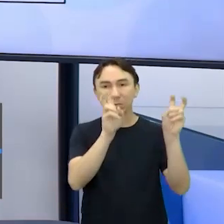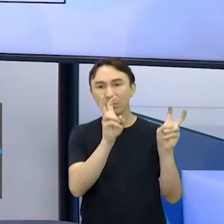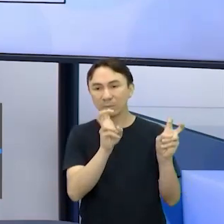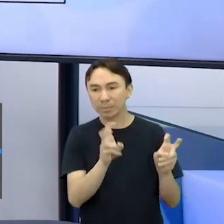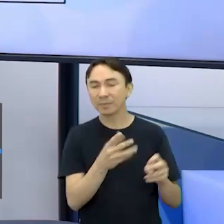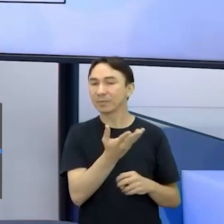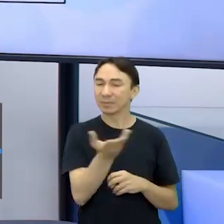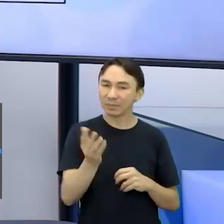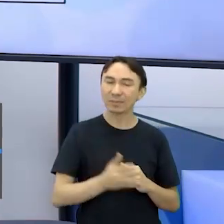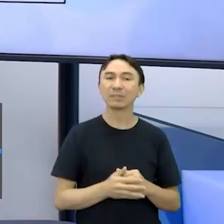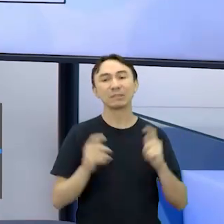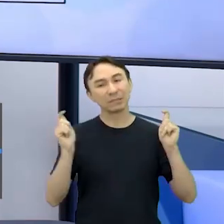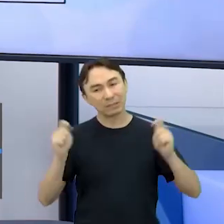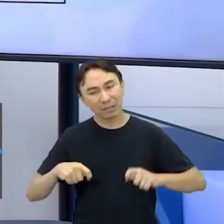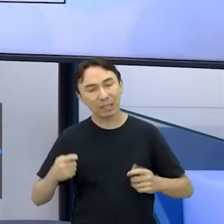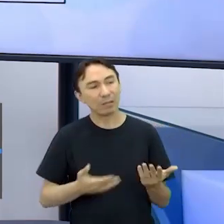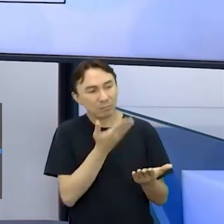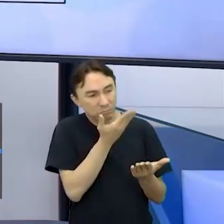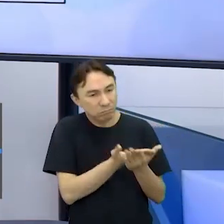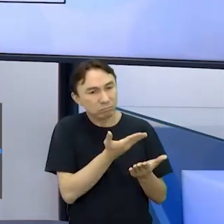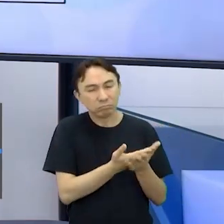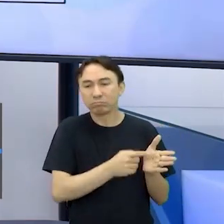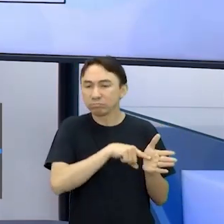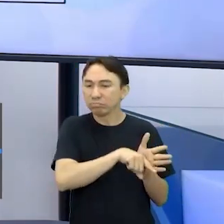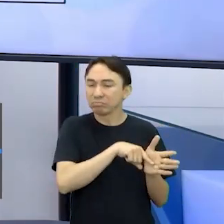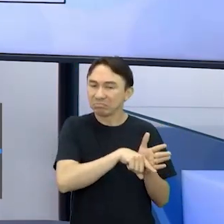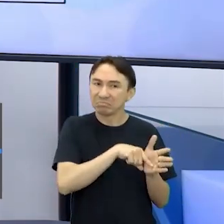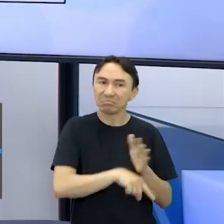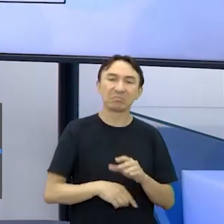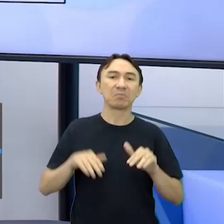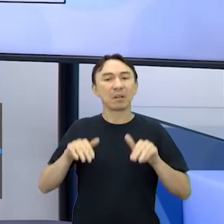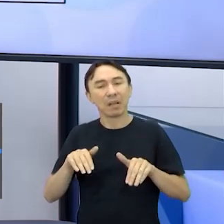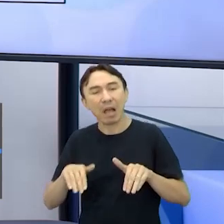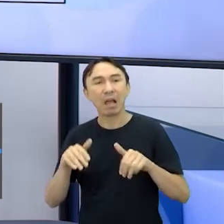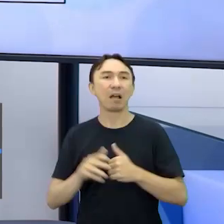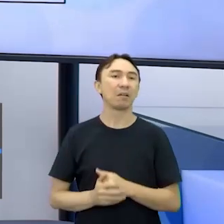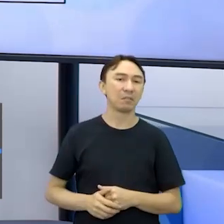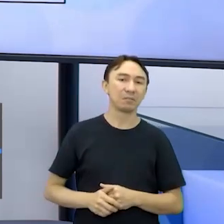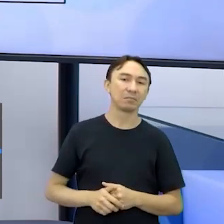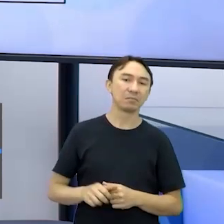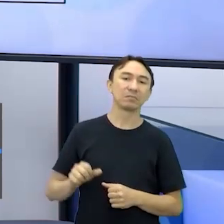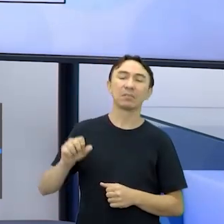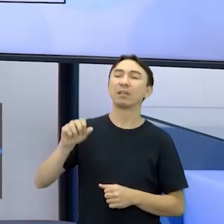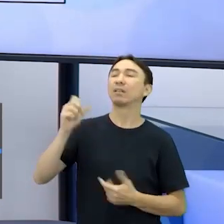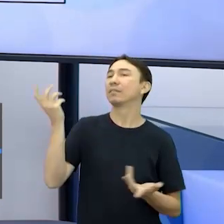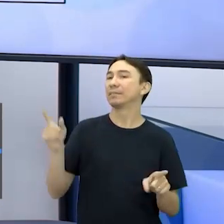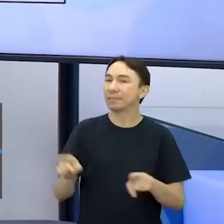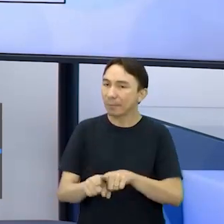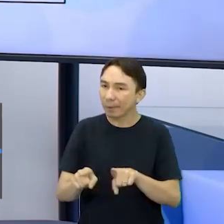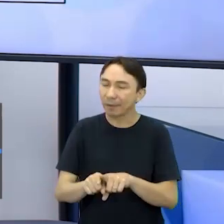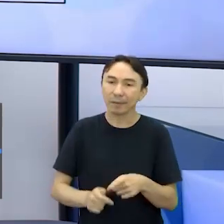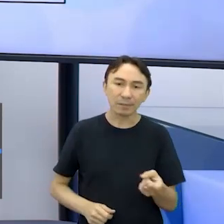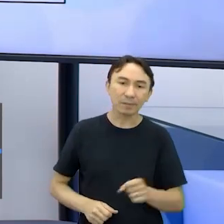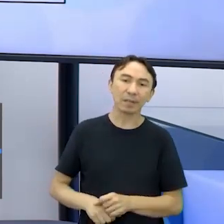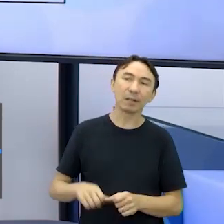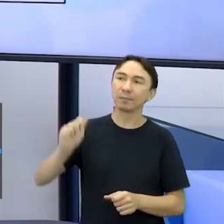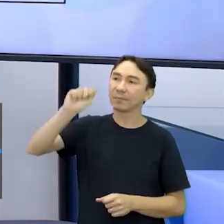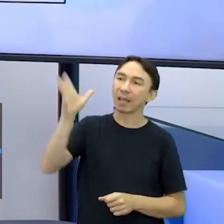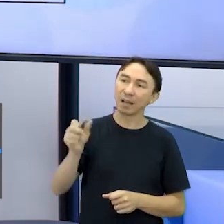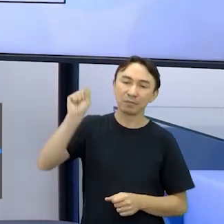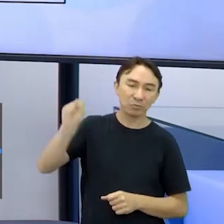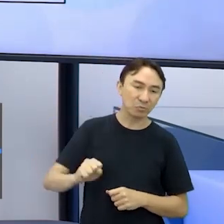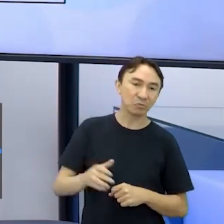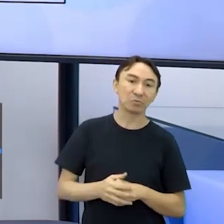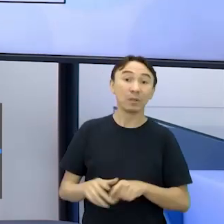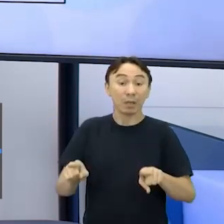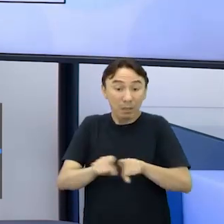e ali jornais da língua inglesa, australianos, sul-africanos. No Canadá tem também outros países, né, que